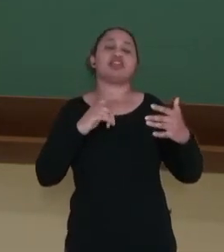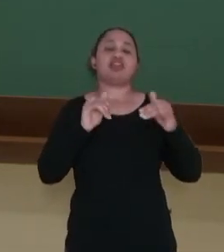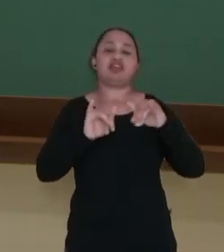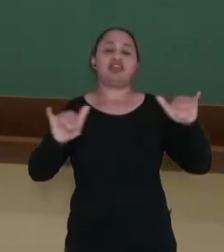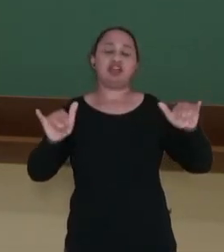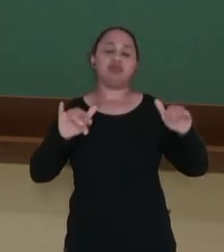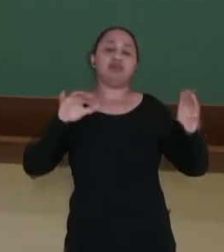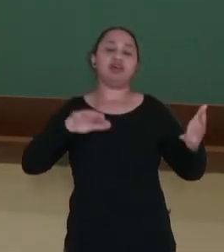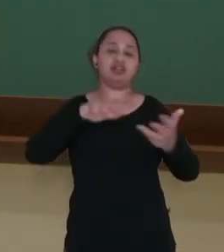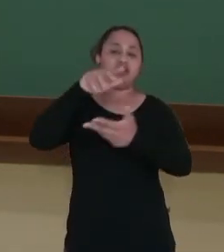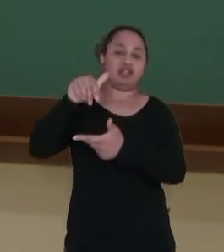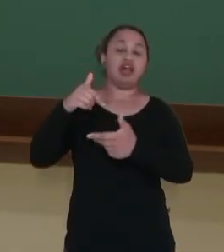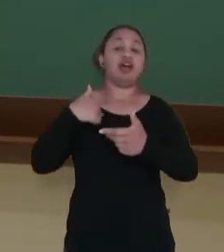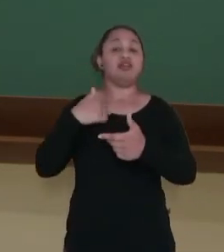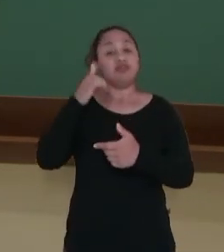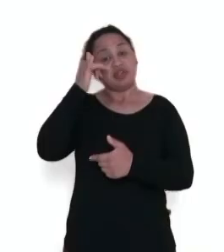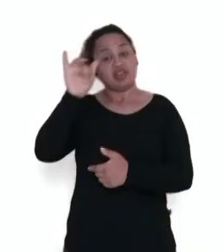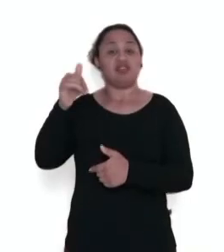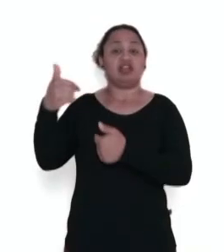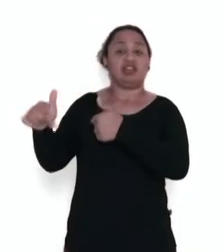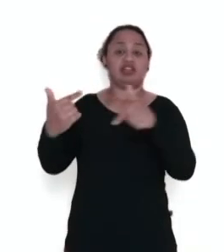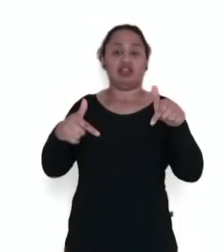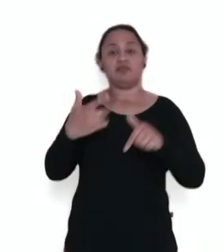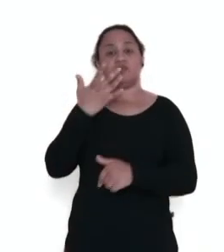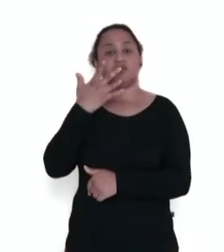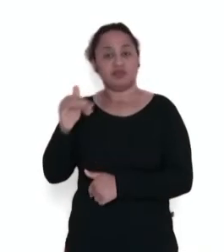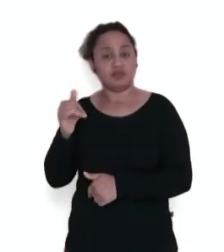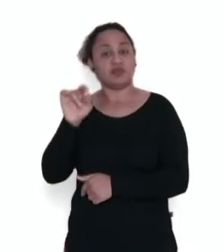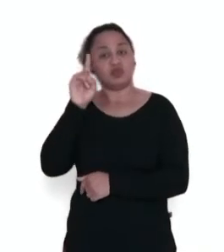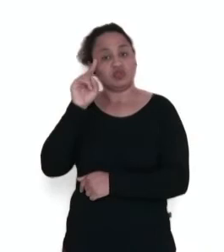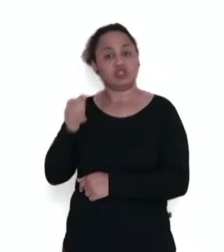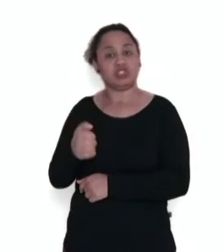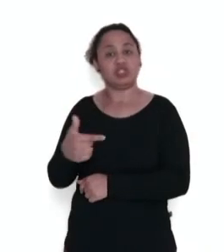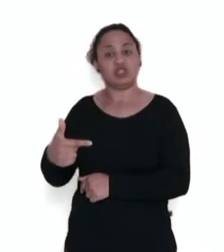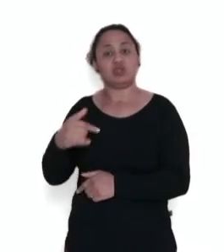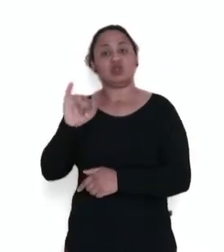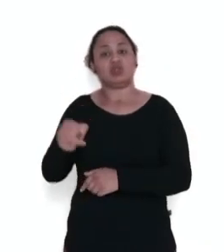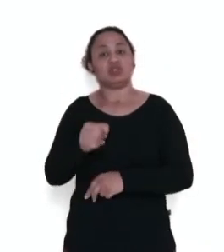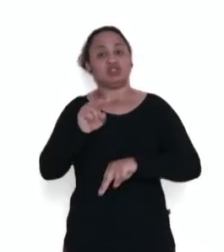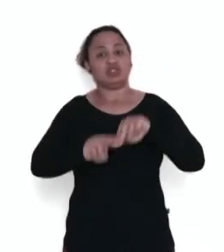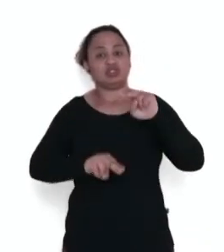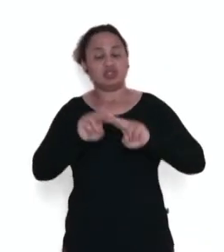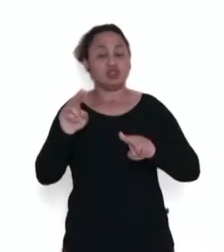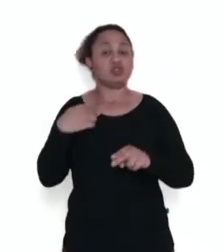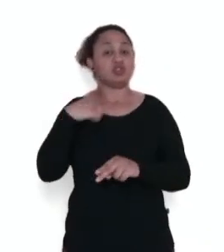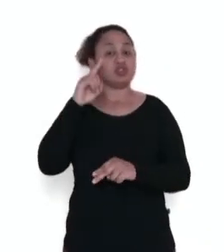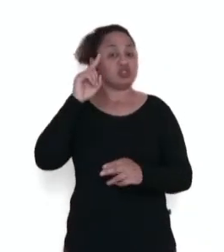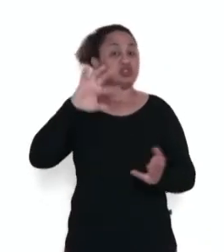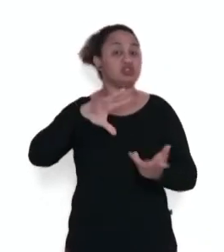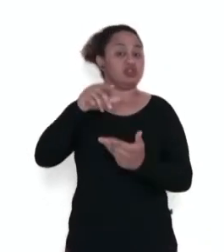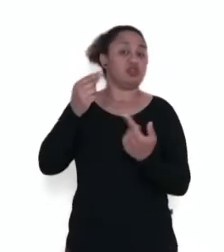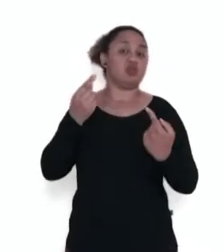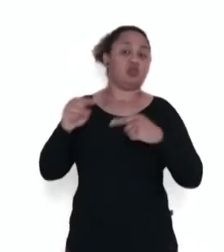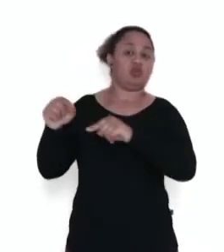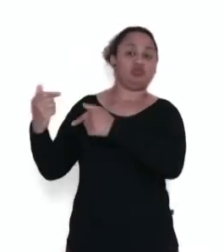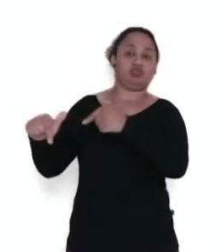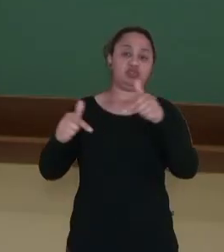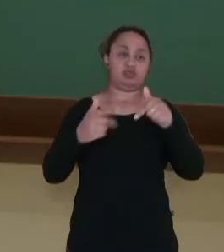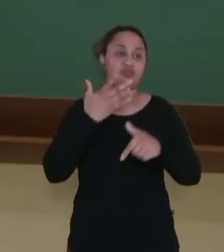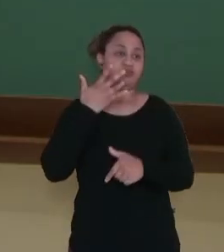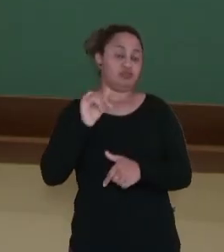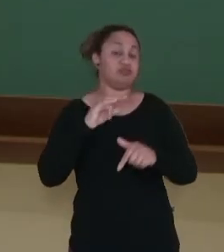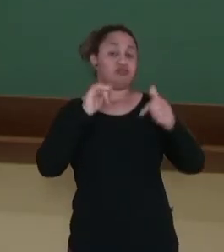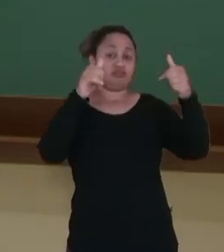pela erradicação do trabalho infantil, 12 de junho, Dia Mundial de Combate ao Trabalho Infantil. Nós temos aqui o